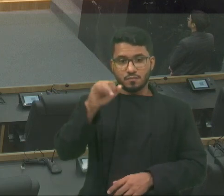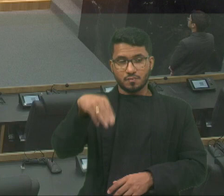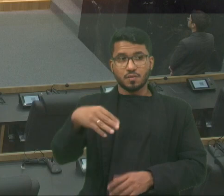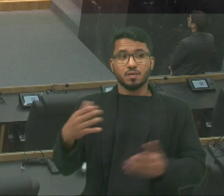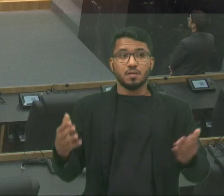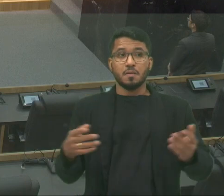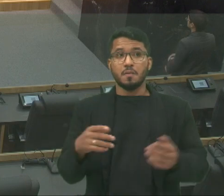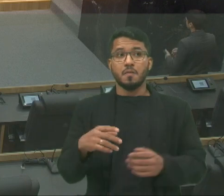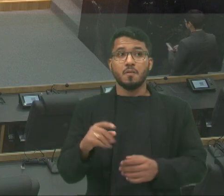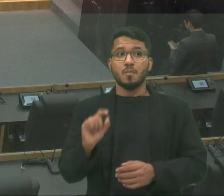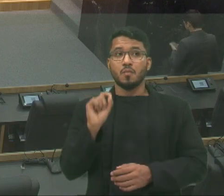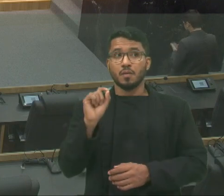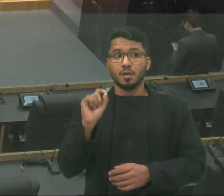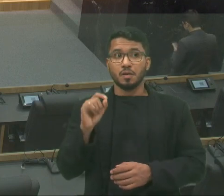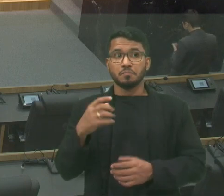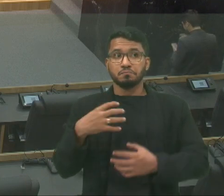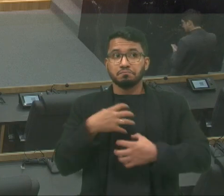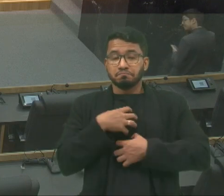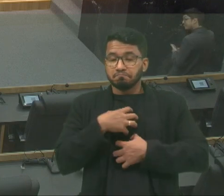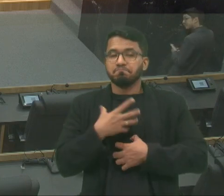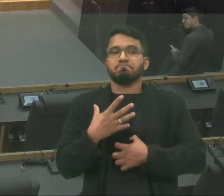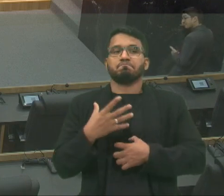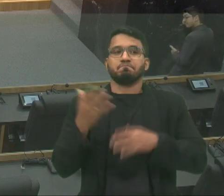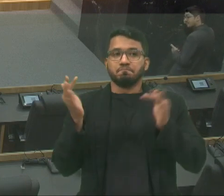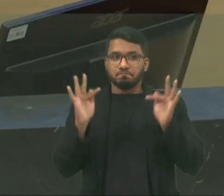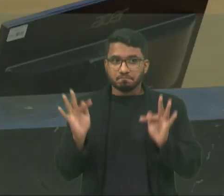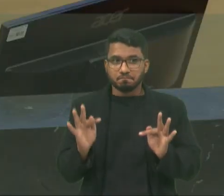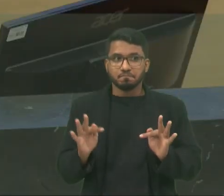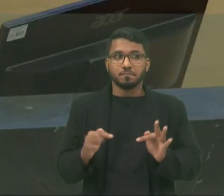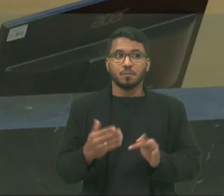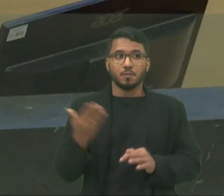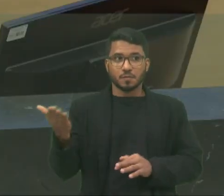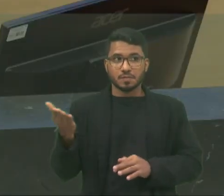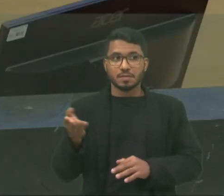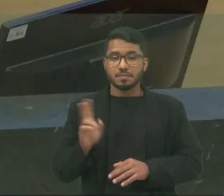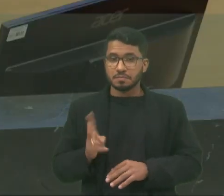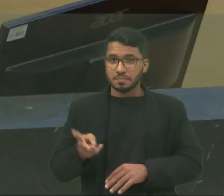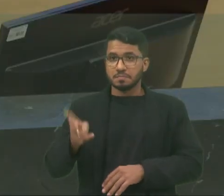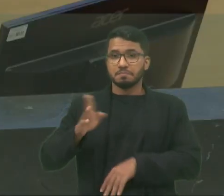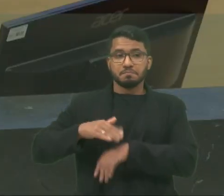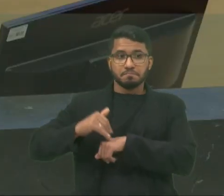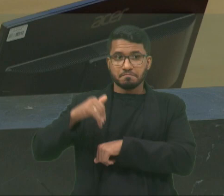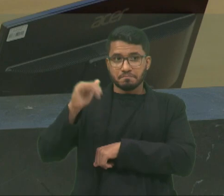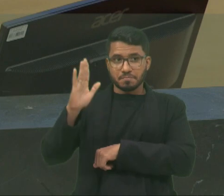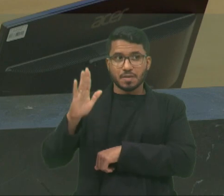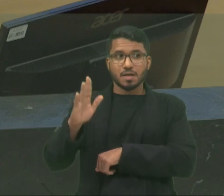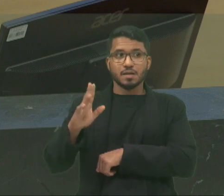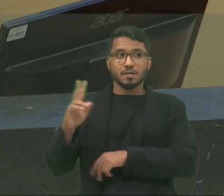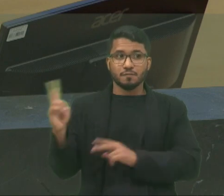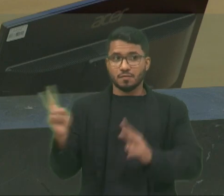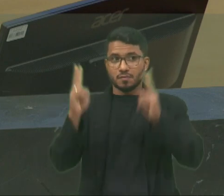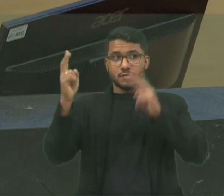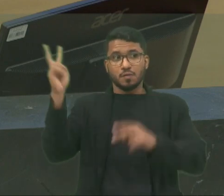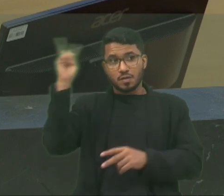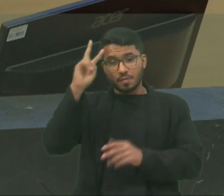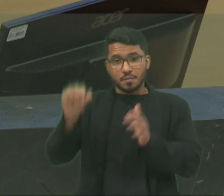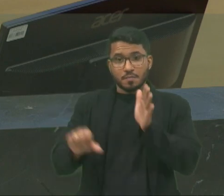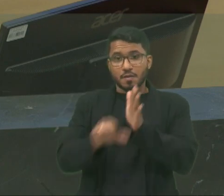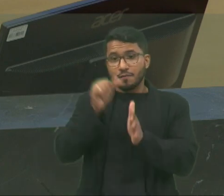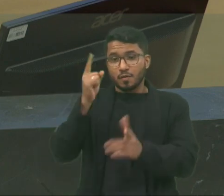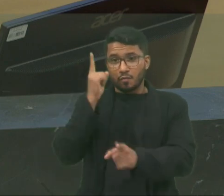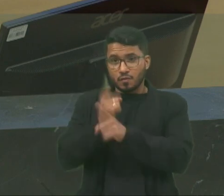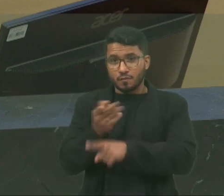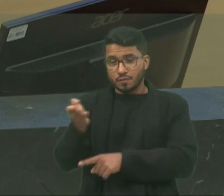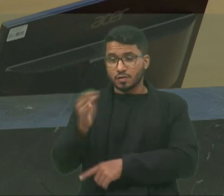Palavras que nos acalentam e que você seja cada vez mais reconhecido. Eu lembro que a primeira vez que eu lhe encontrei,